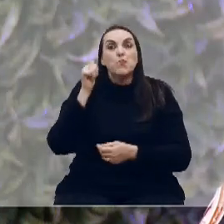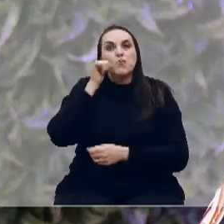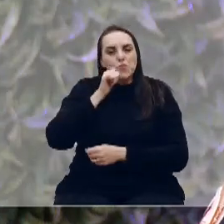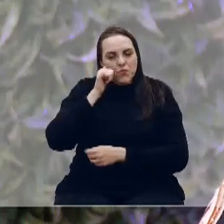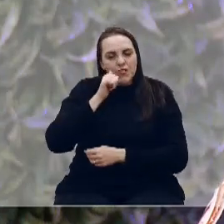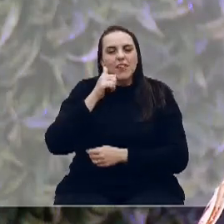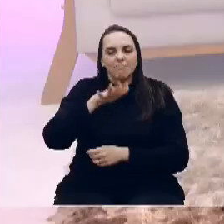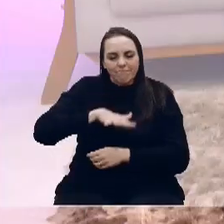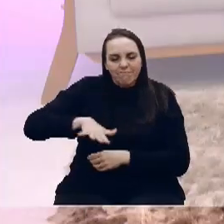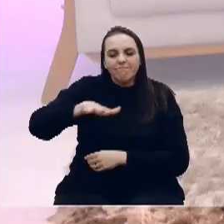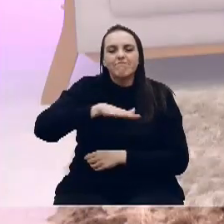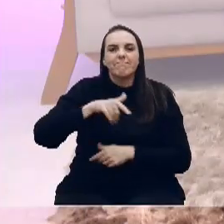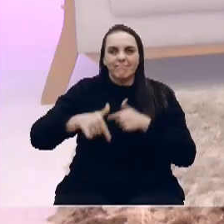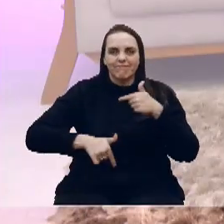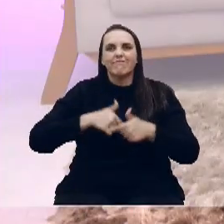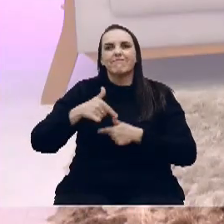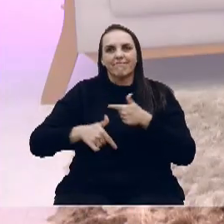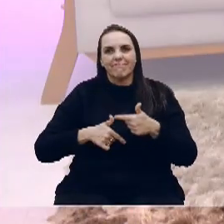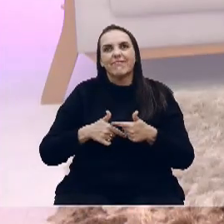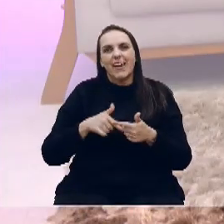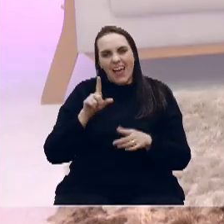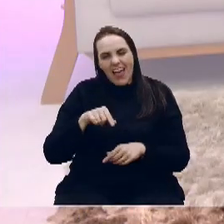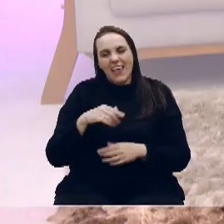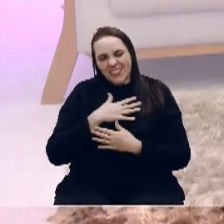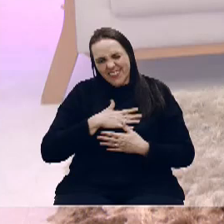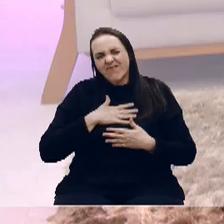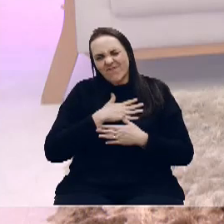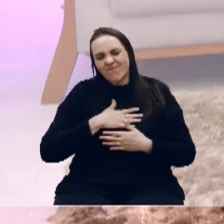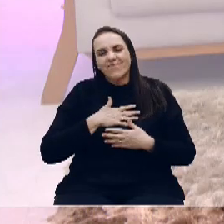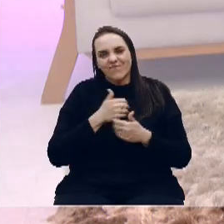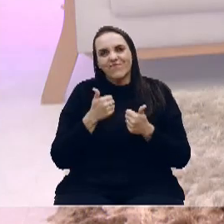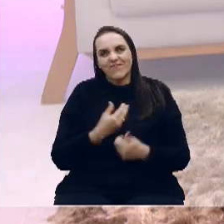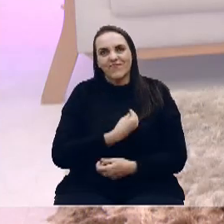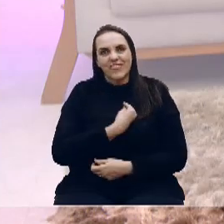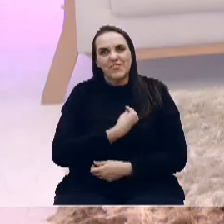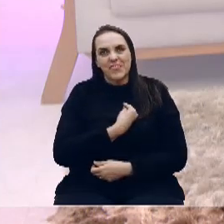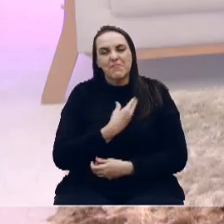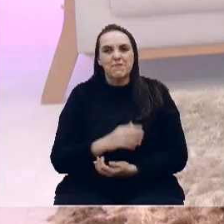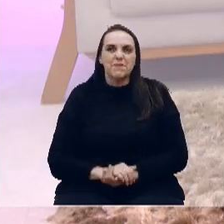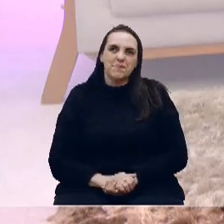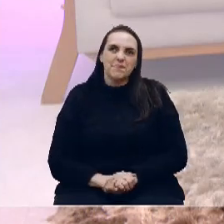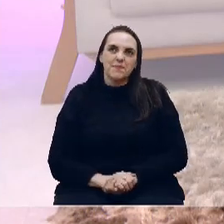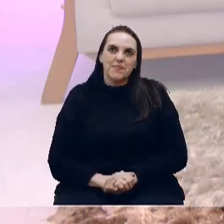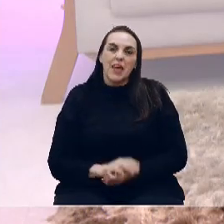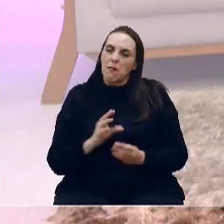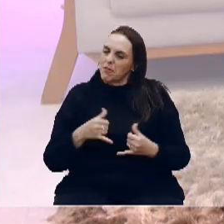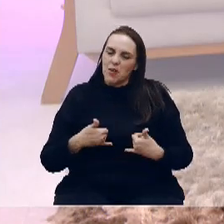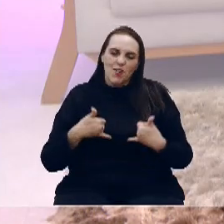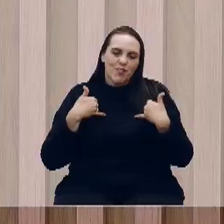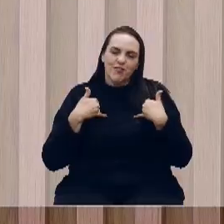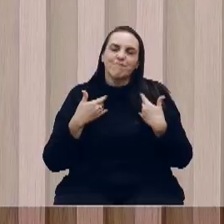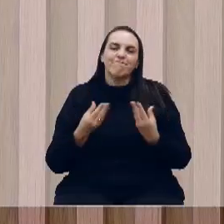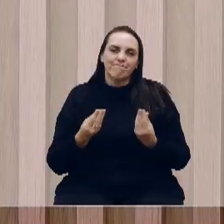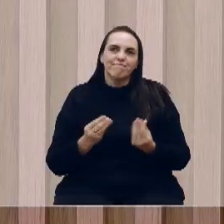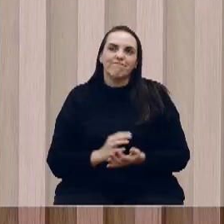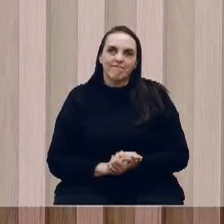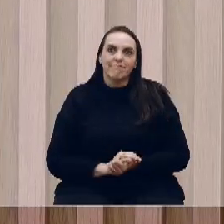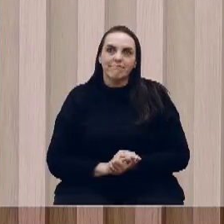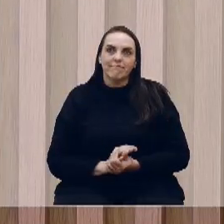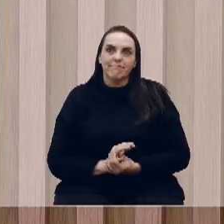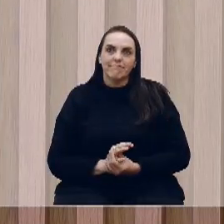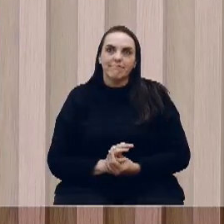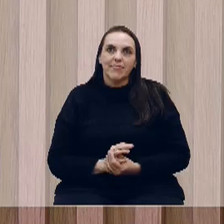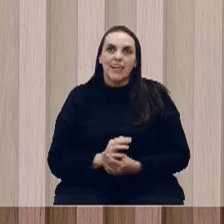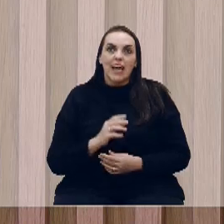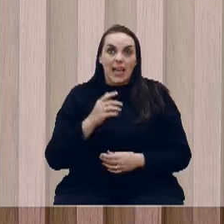nessa área, né? Então, é gostoso viver isso. Legal, gratificante, eu acho. Elisiane, tu acha que tem mulheres